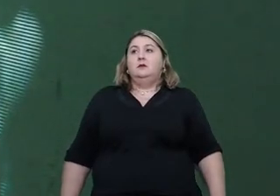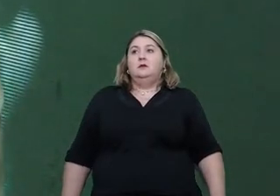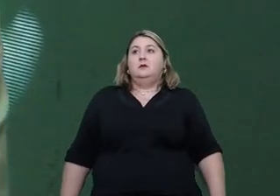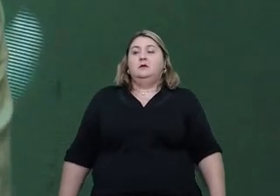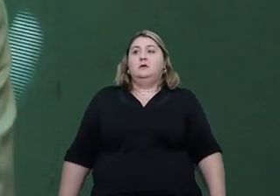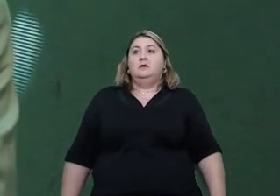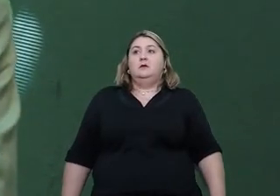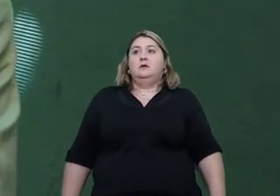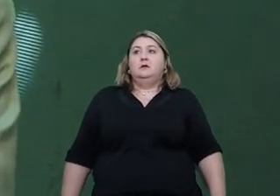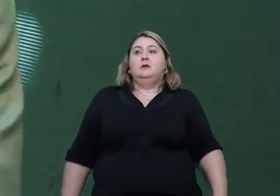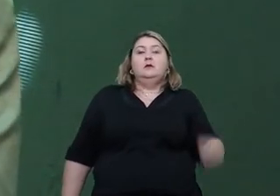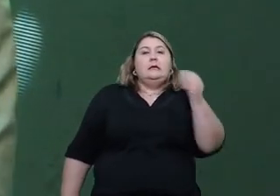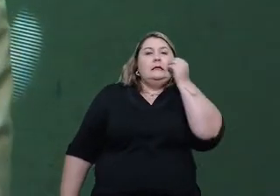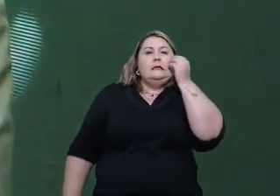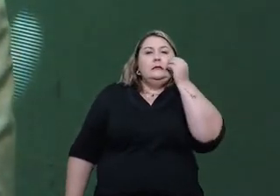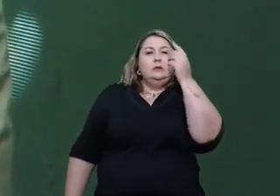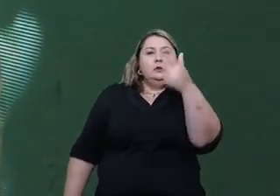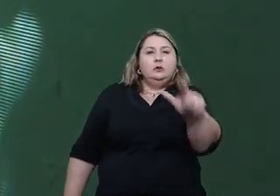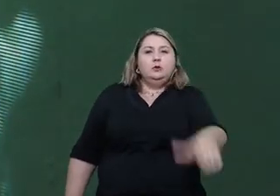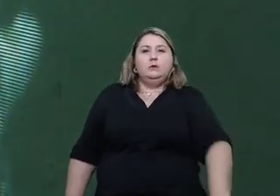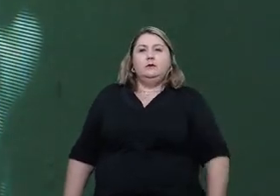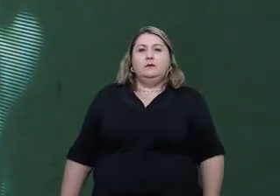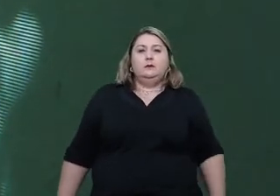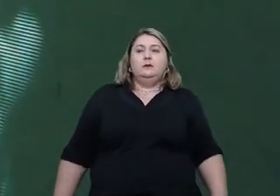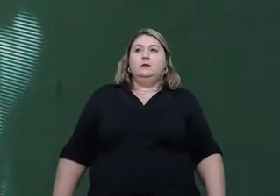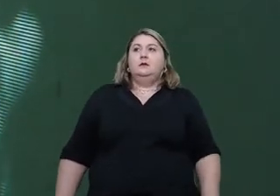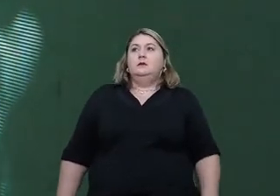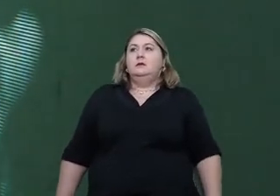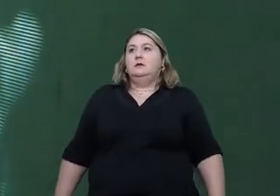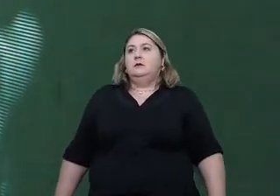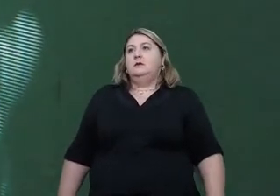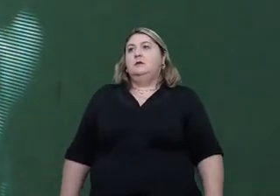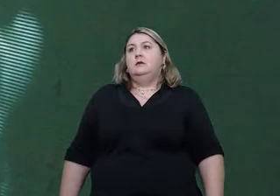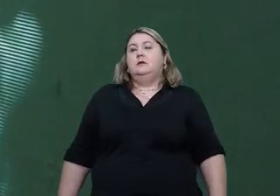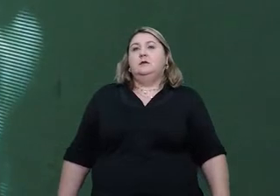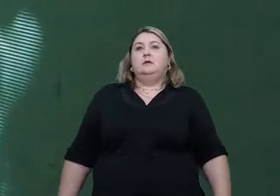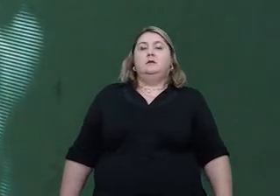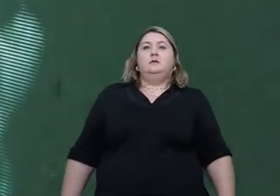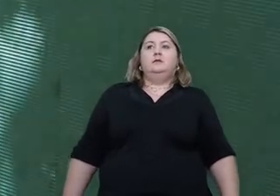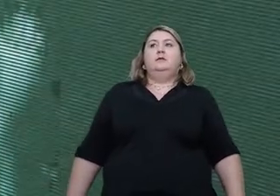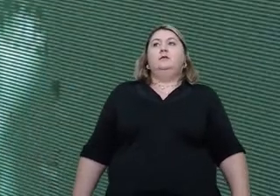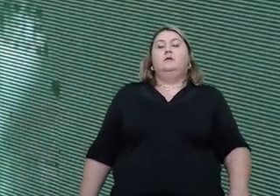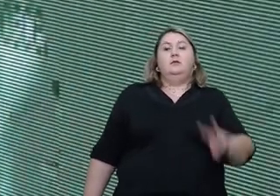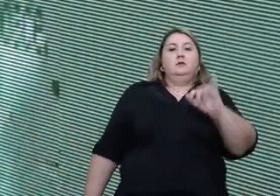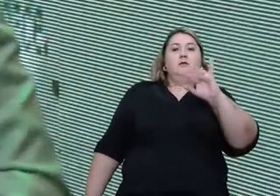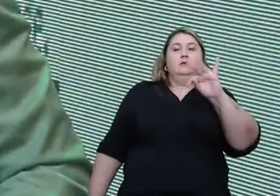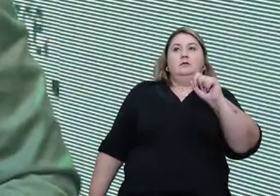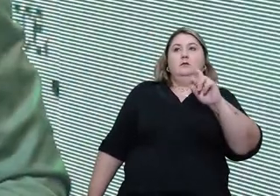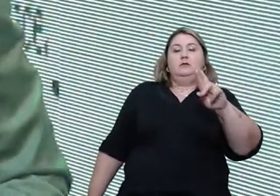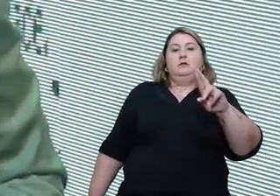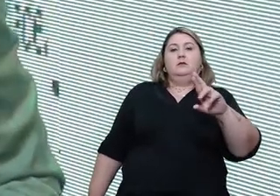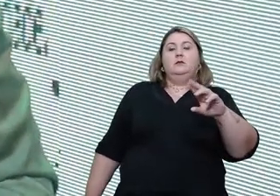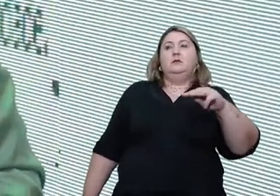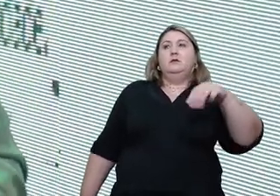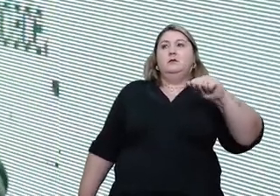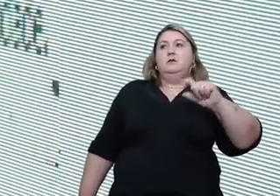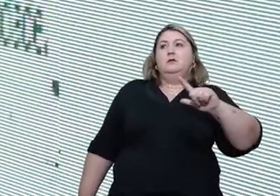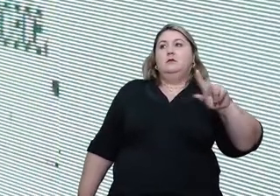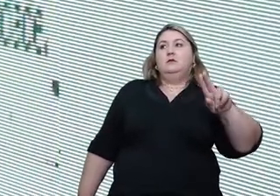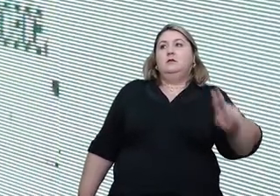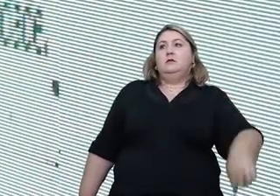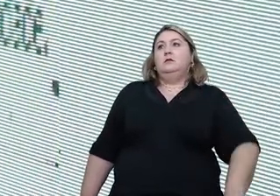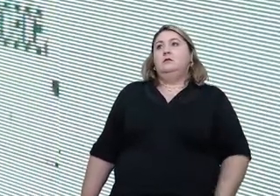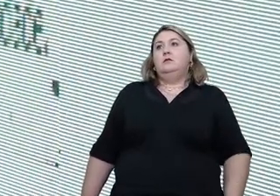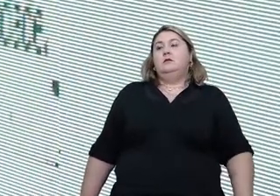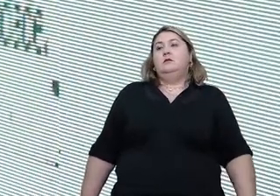aqui. Tente Outra Vez. Essa é linda, hein? Essa é linda. Então é com vocês, Vitor e Malu, que saí aqui desses pedidos. E agora